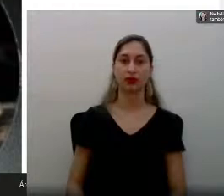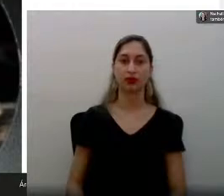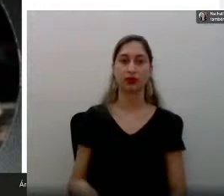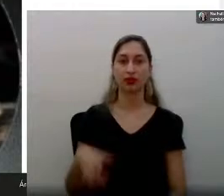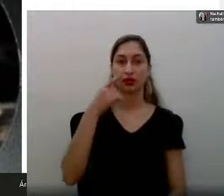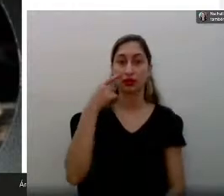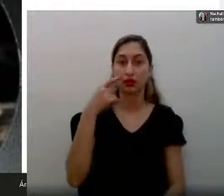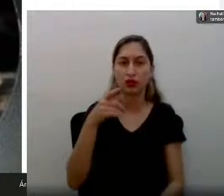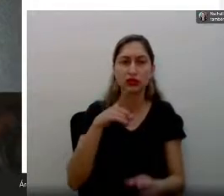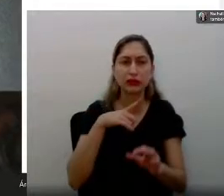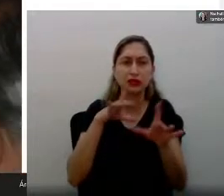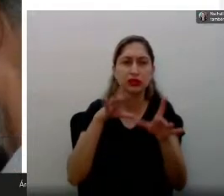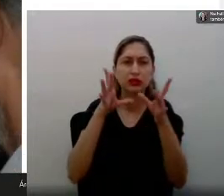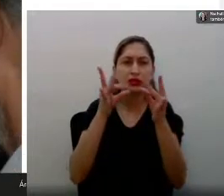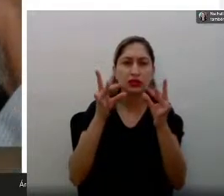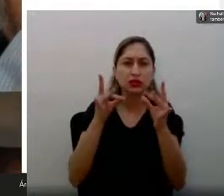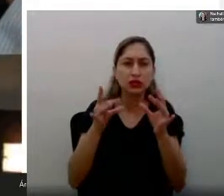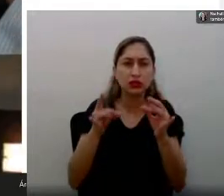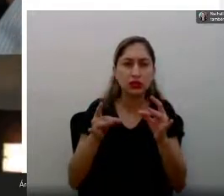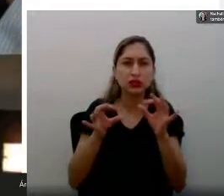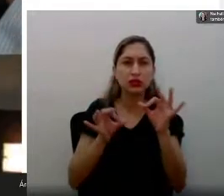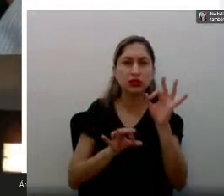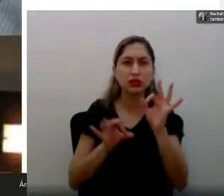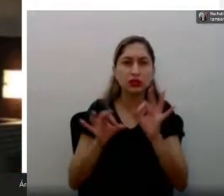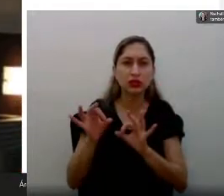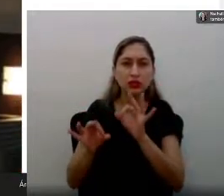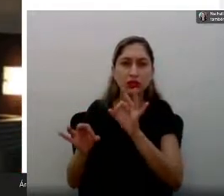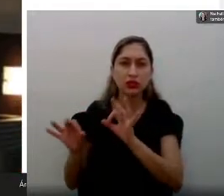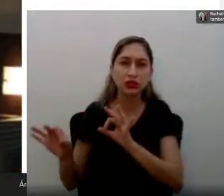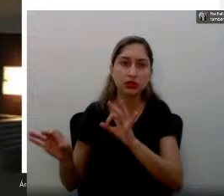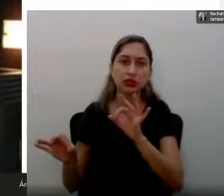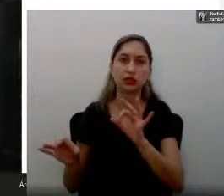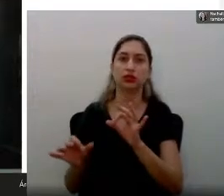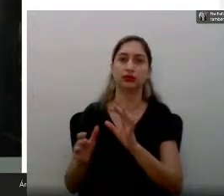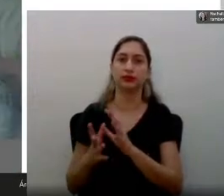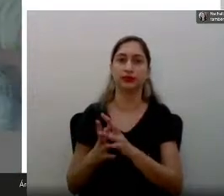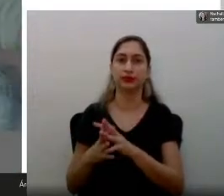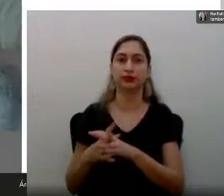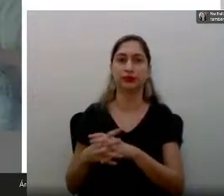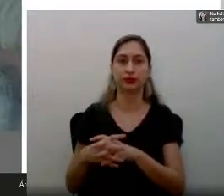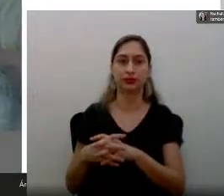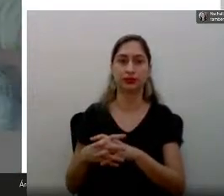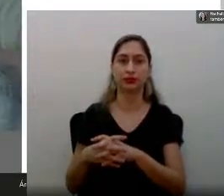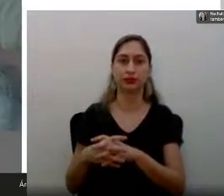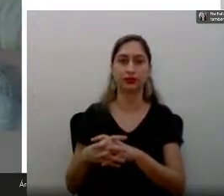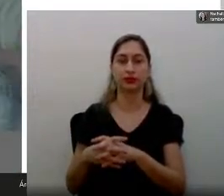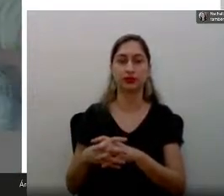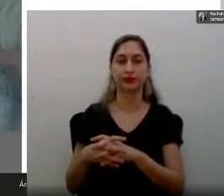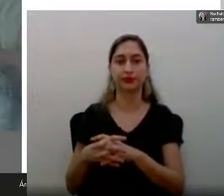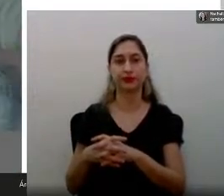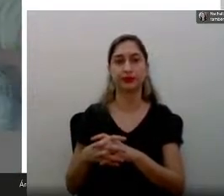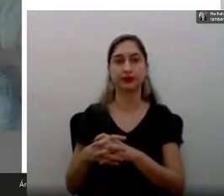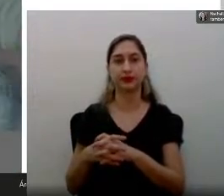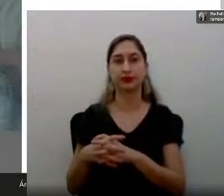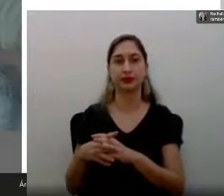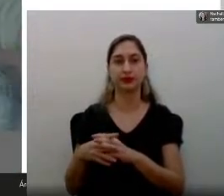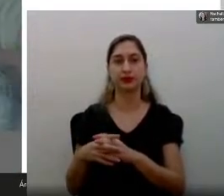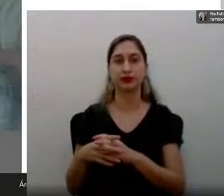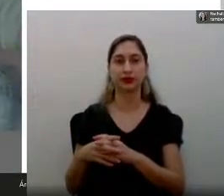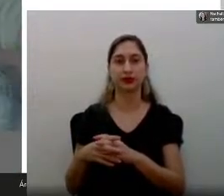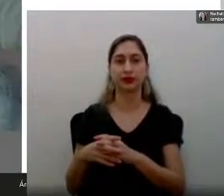aqui dentro né É muita lampadazinha que tem aqui nesse projetor aqui aqui o Professor Renato Las Casas né E